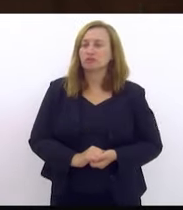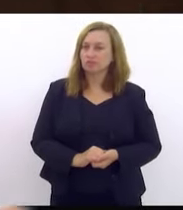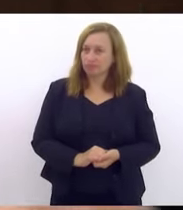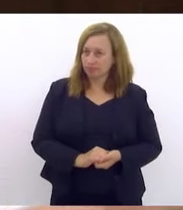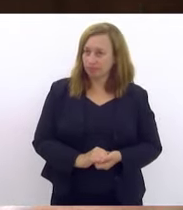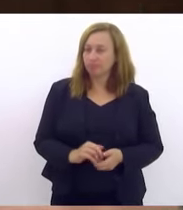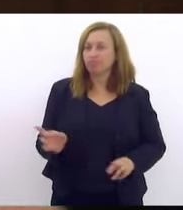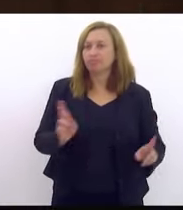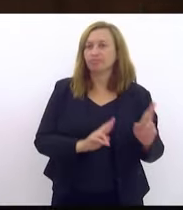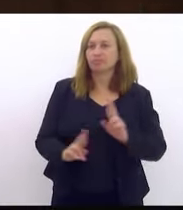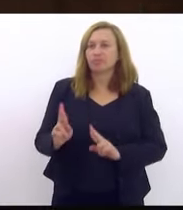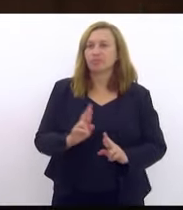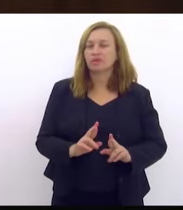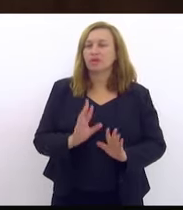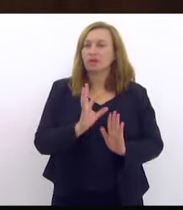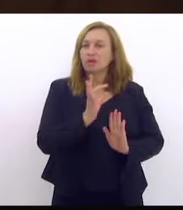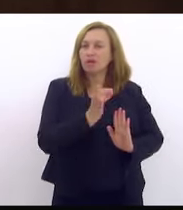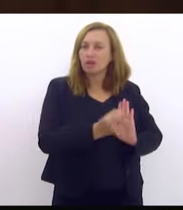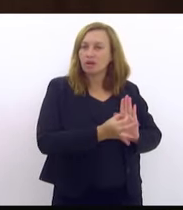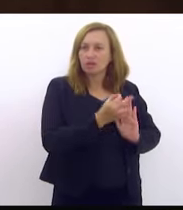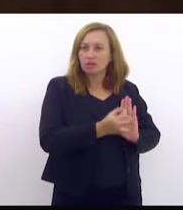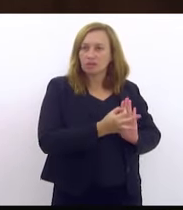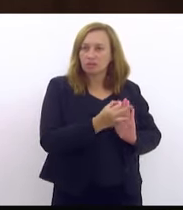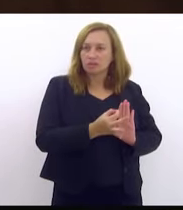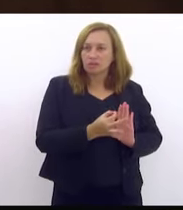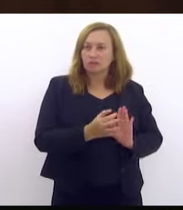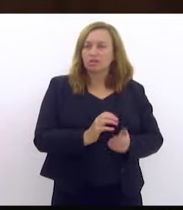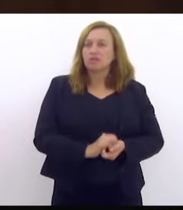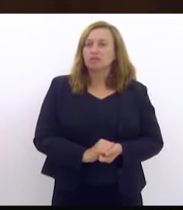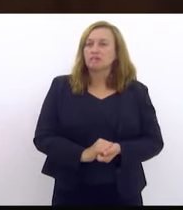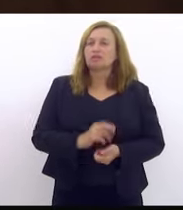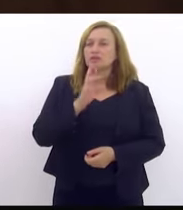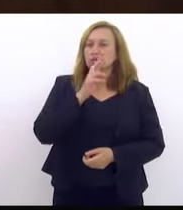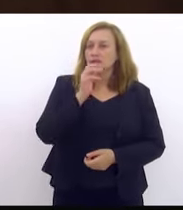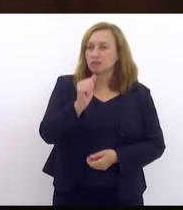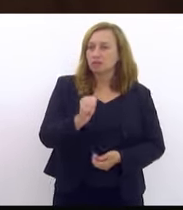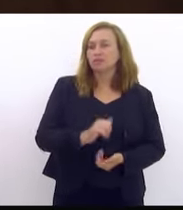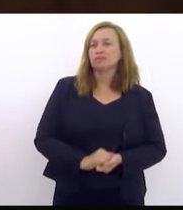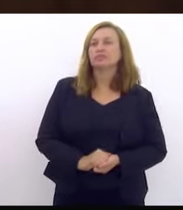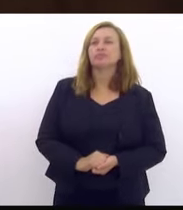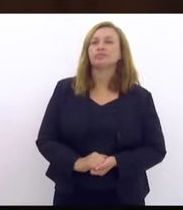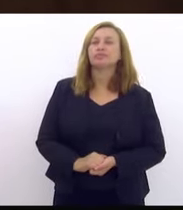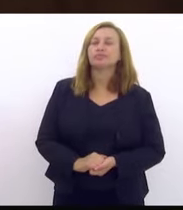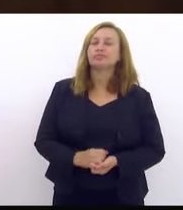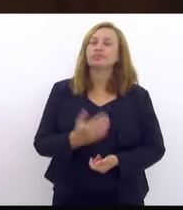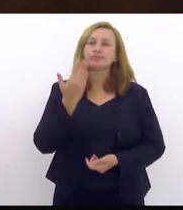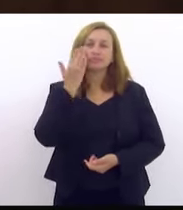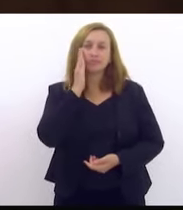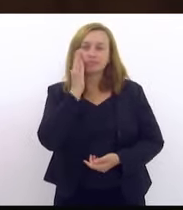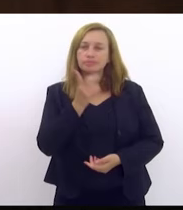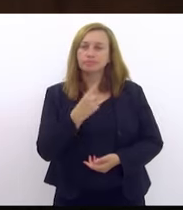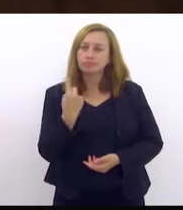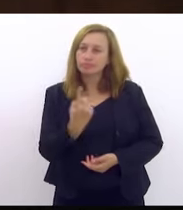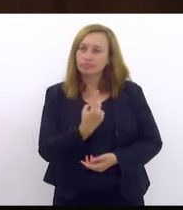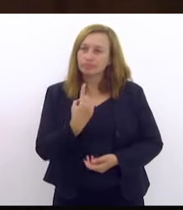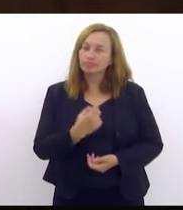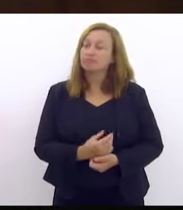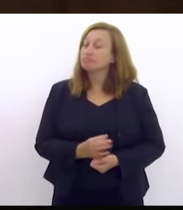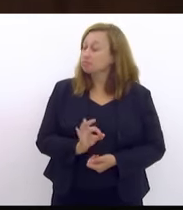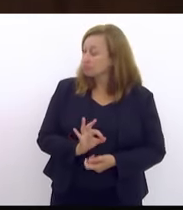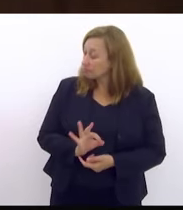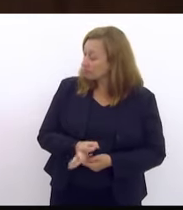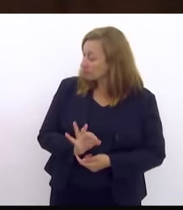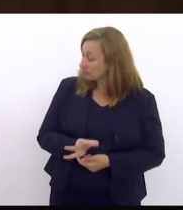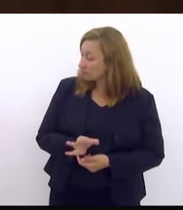Em relação à argumentação do deputado autor do projeto, nós compreendemos que, de